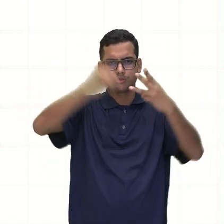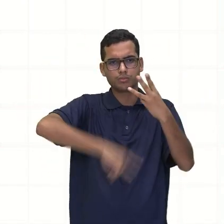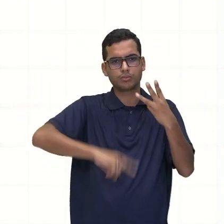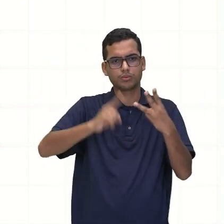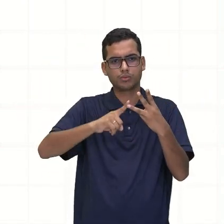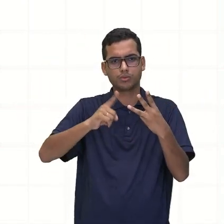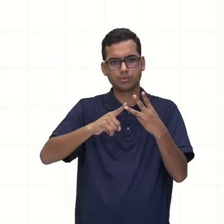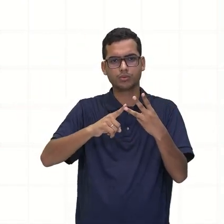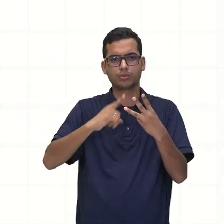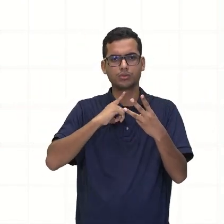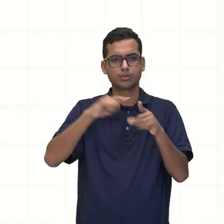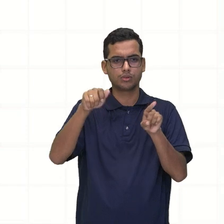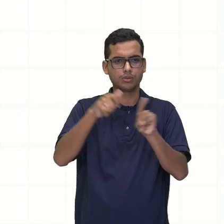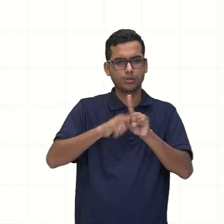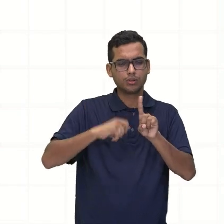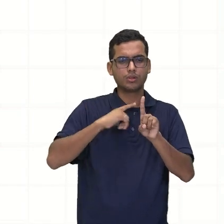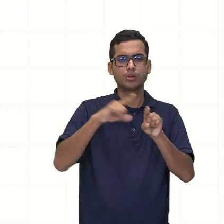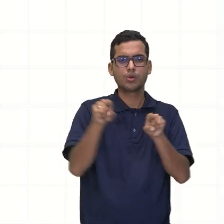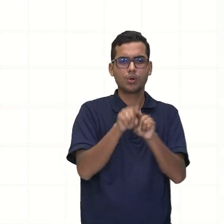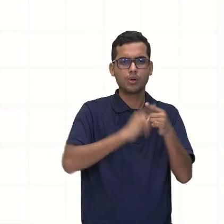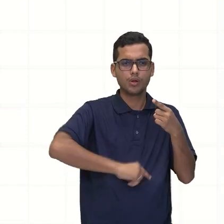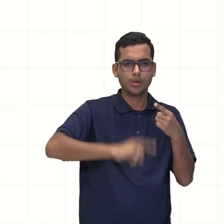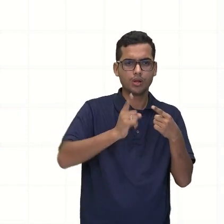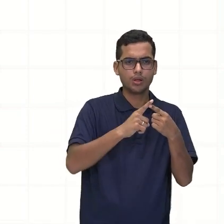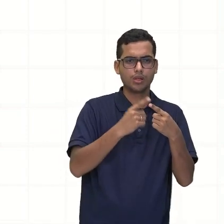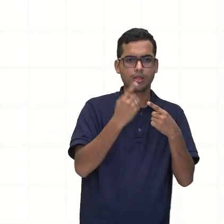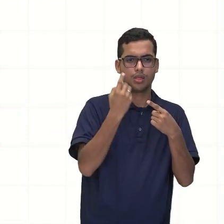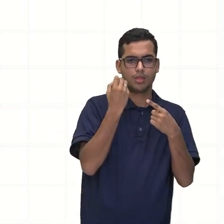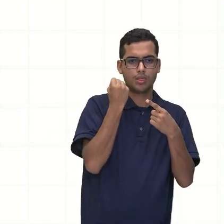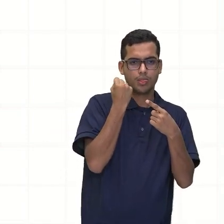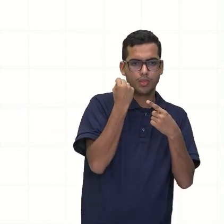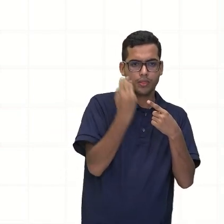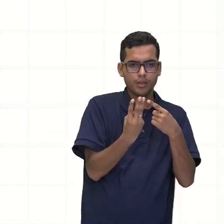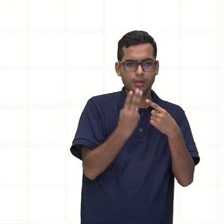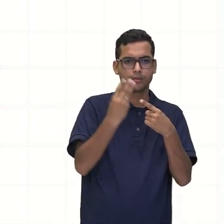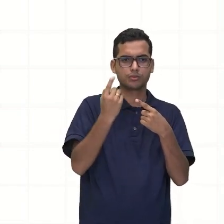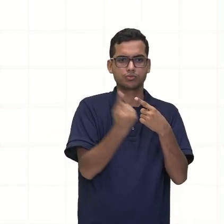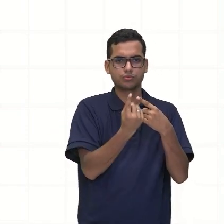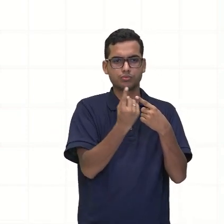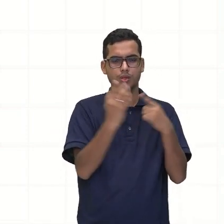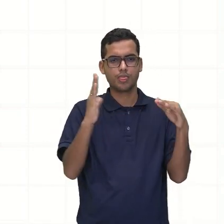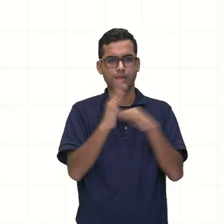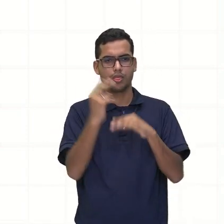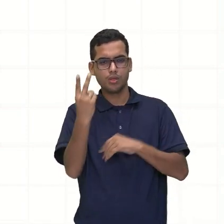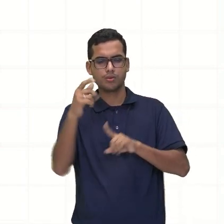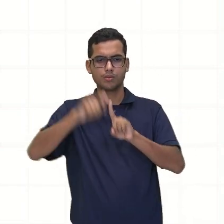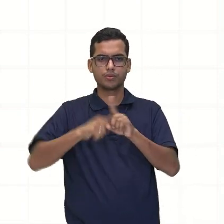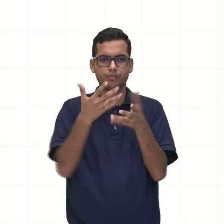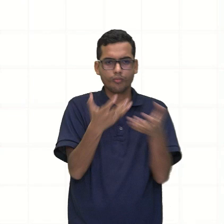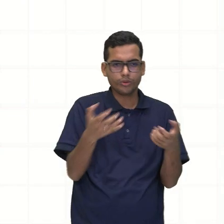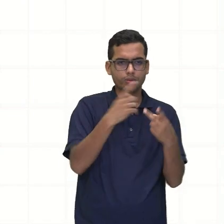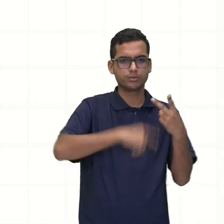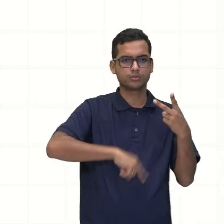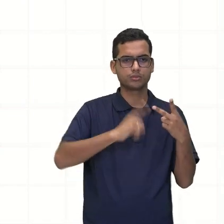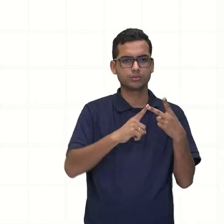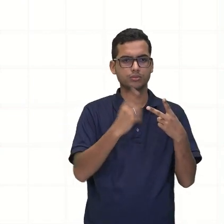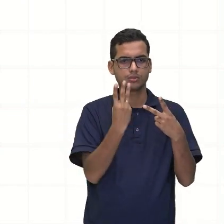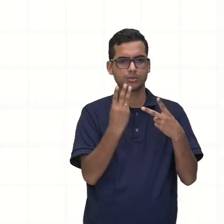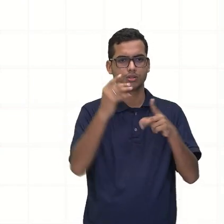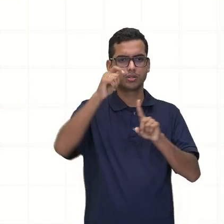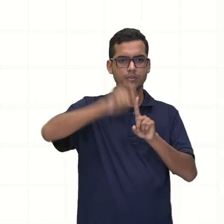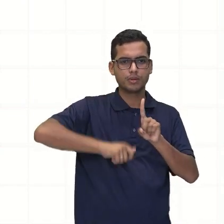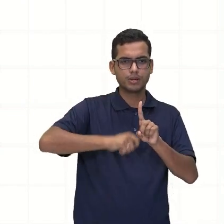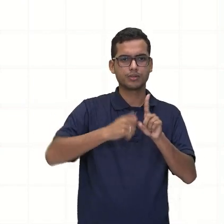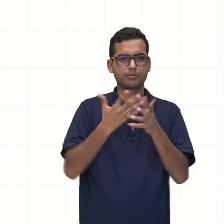com 3 meses mais seco, né, ali com a ausência de chuvas, e o semiúmido com 4 a 5 meses seco.